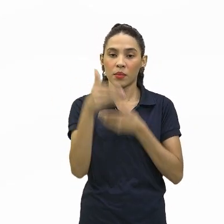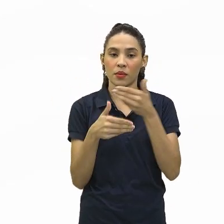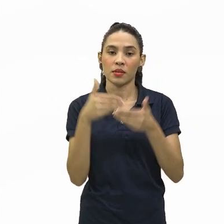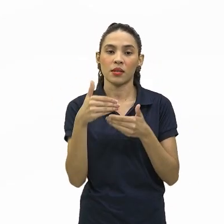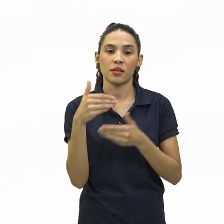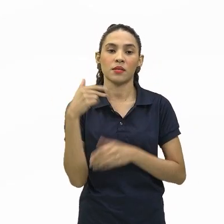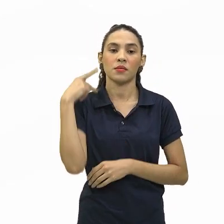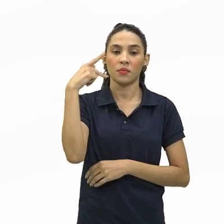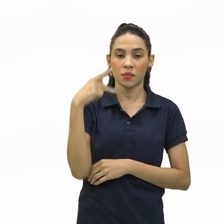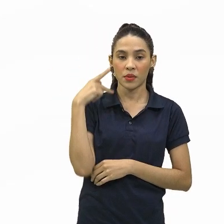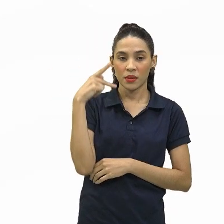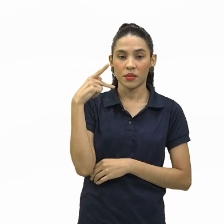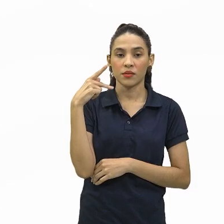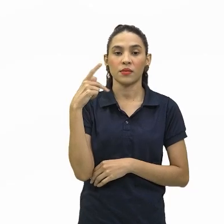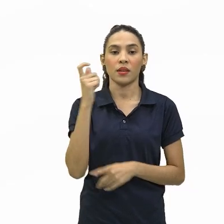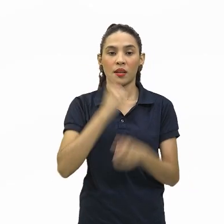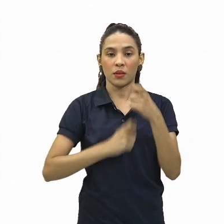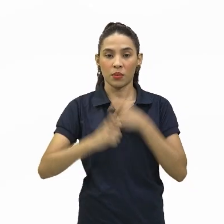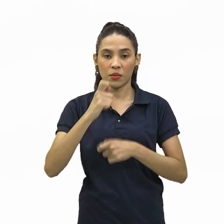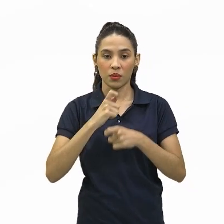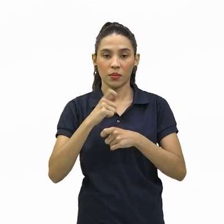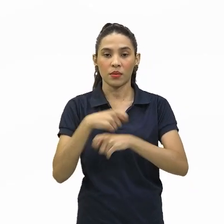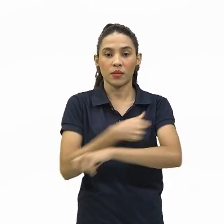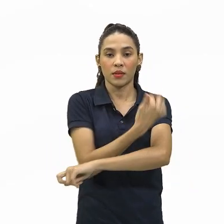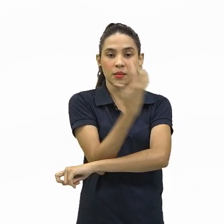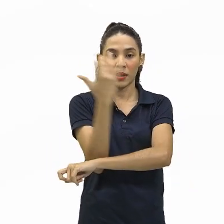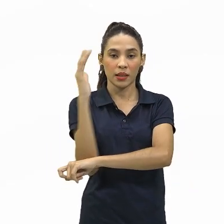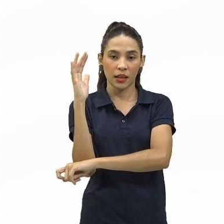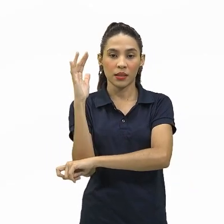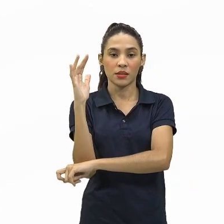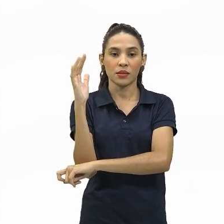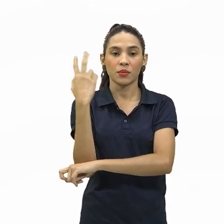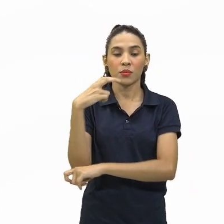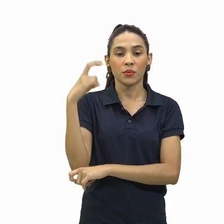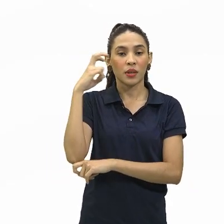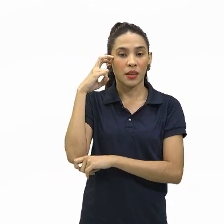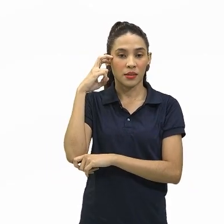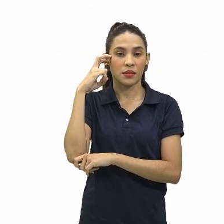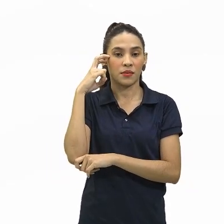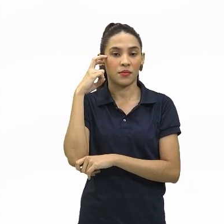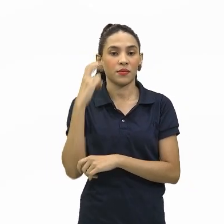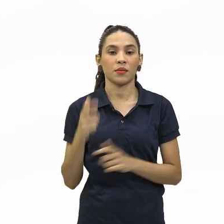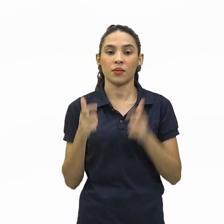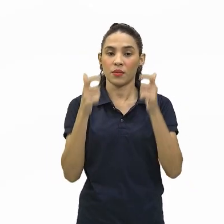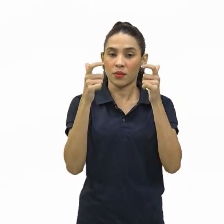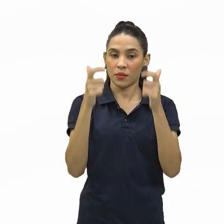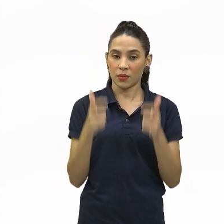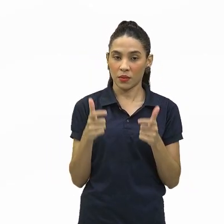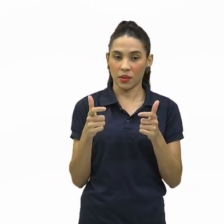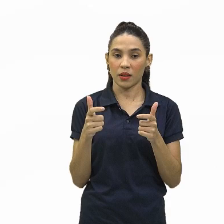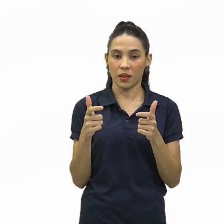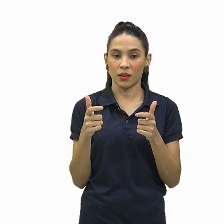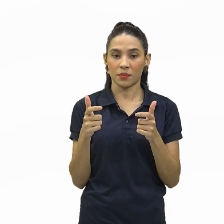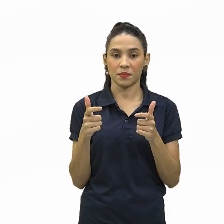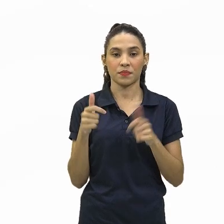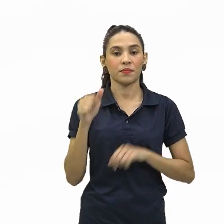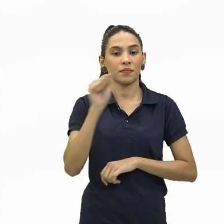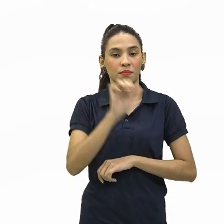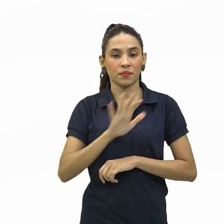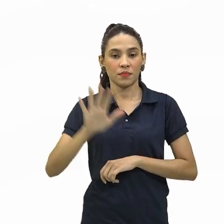processos políticos, econômicos, ambientais e culturais nos âmbitos